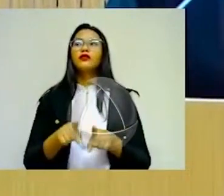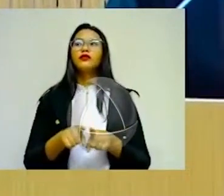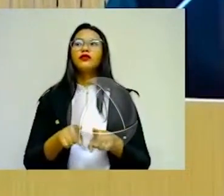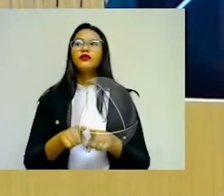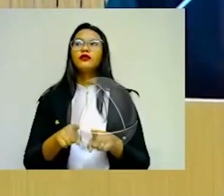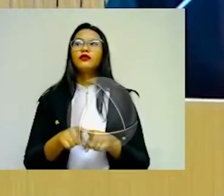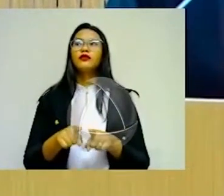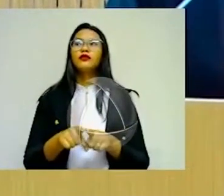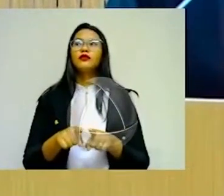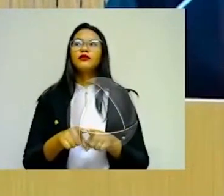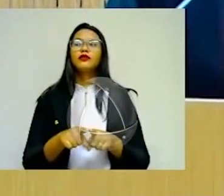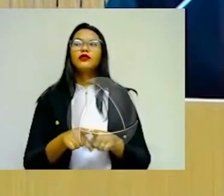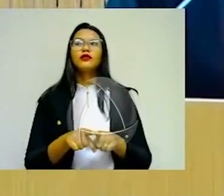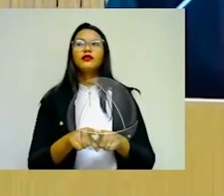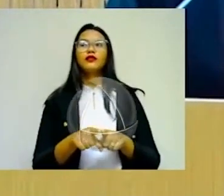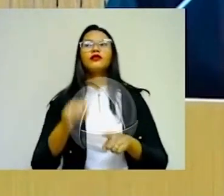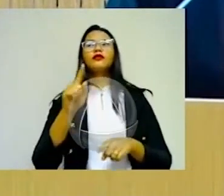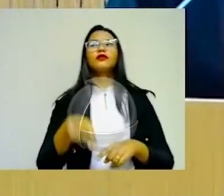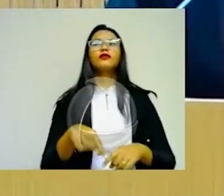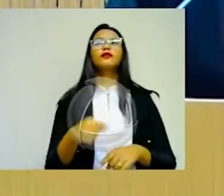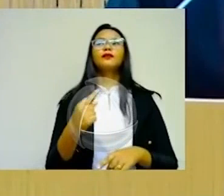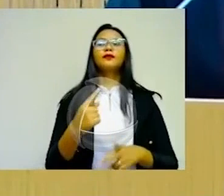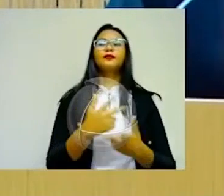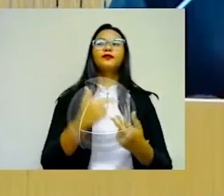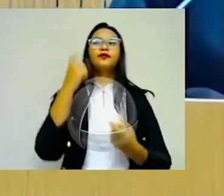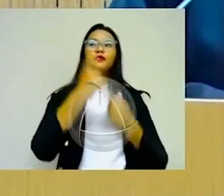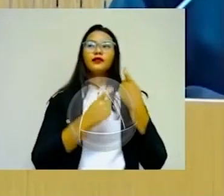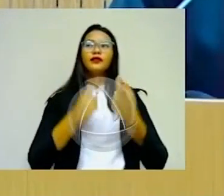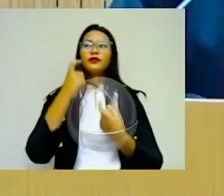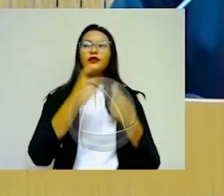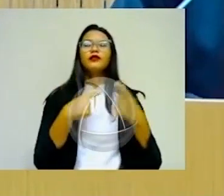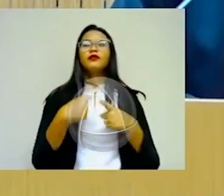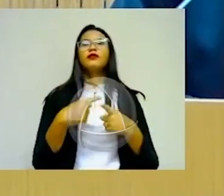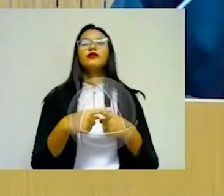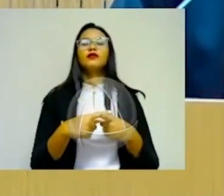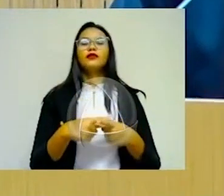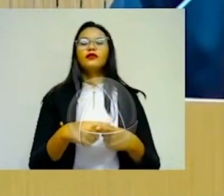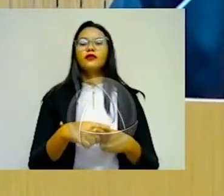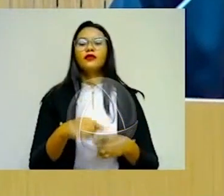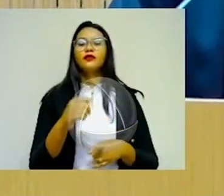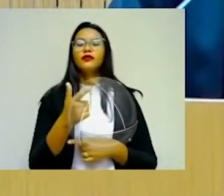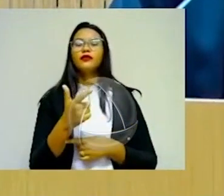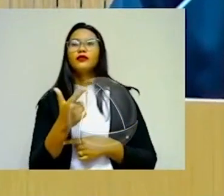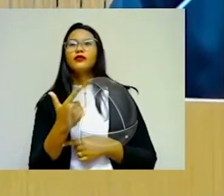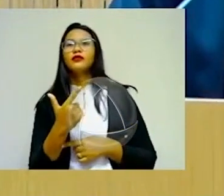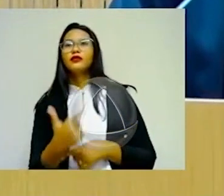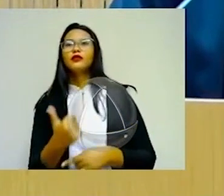do Ministério Público de Contas, levou a discussão para os membros. É algo preocupante porque